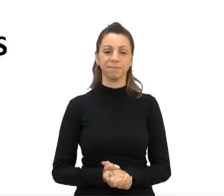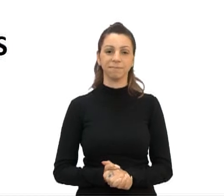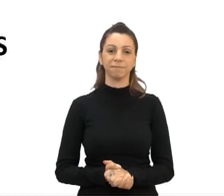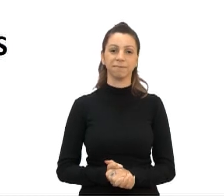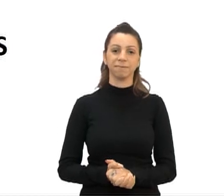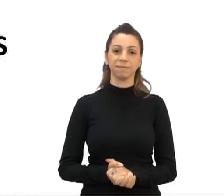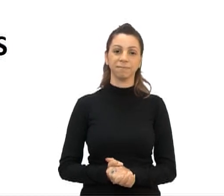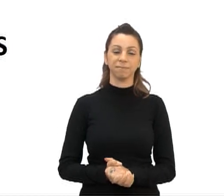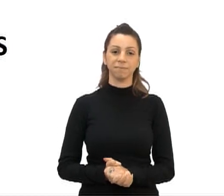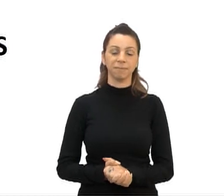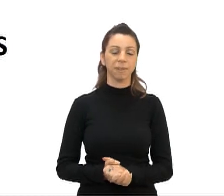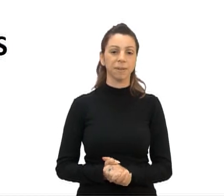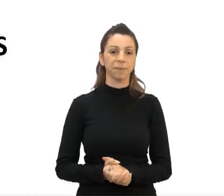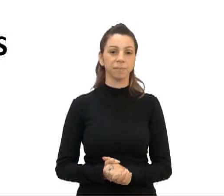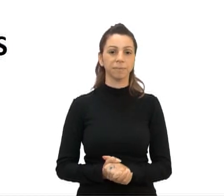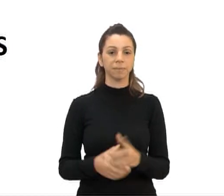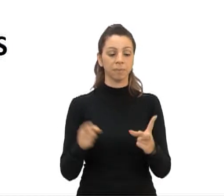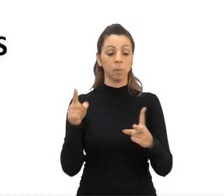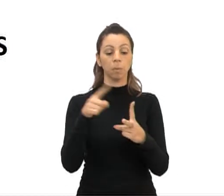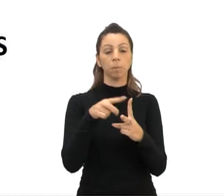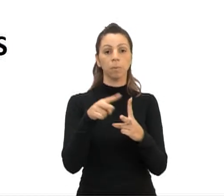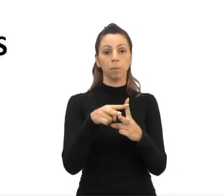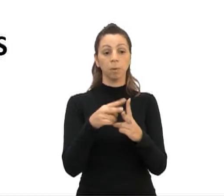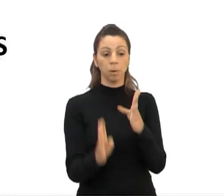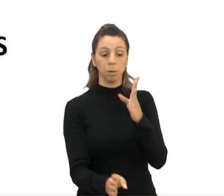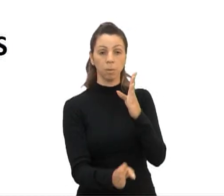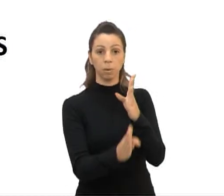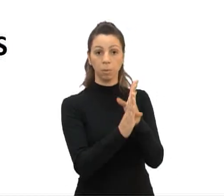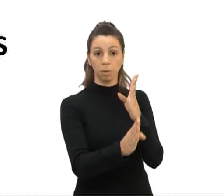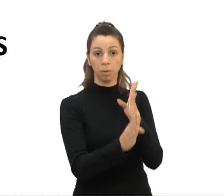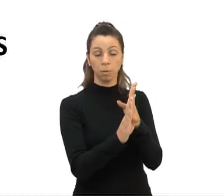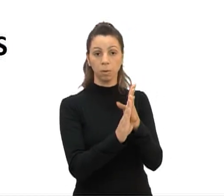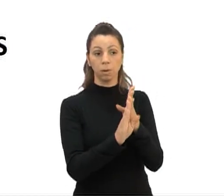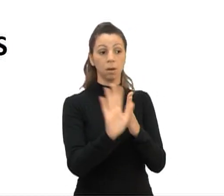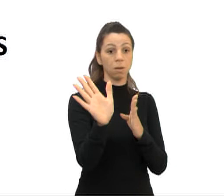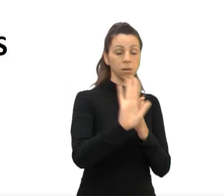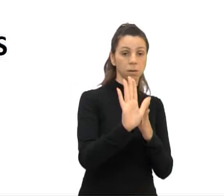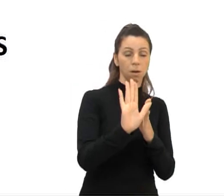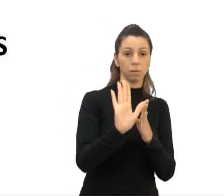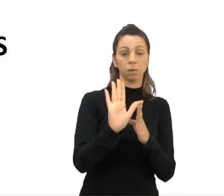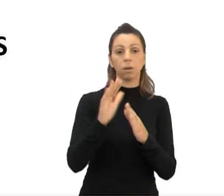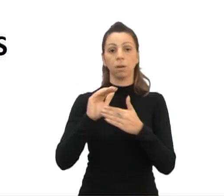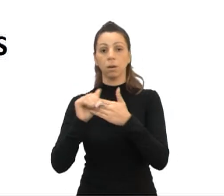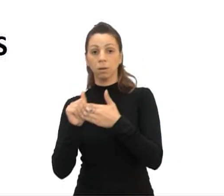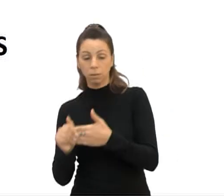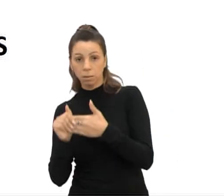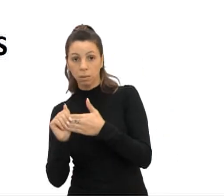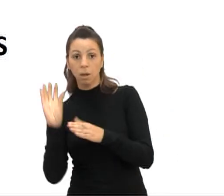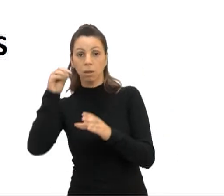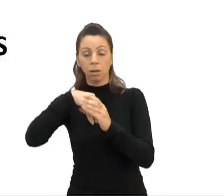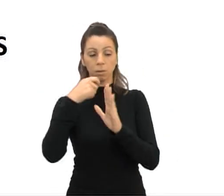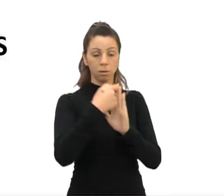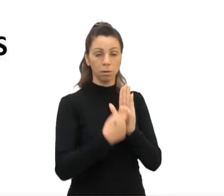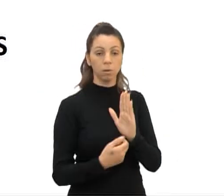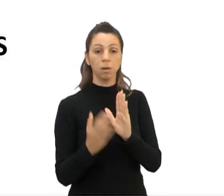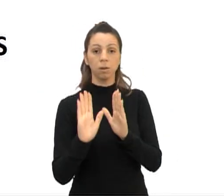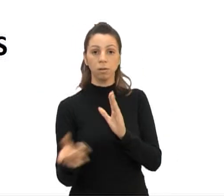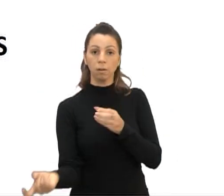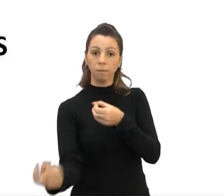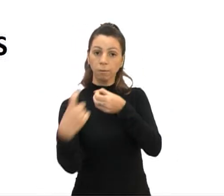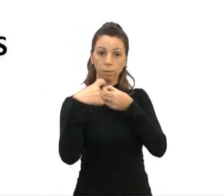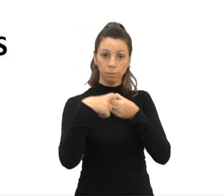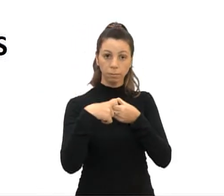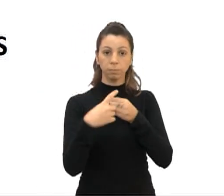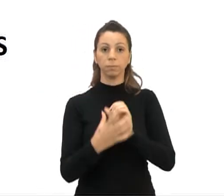texto? Pensem um pouquinho, encontrem aí os saludos e despedidas dentro do texto e nós já voltamos a conversar.